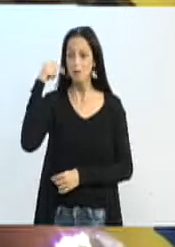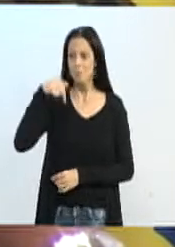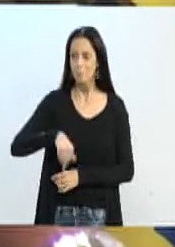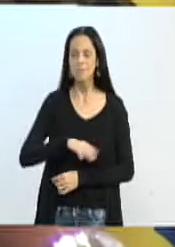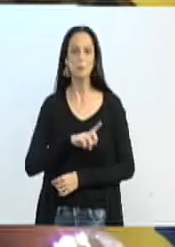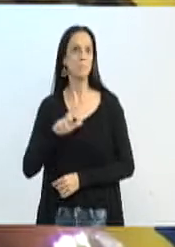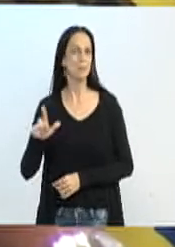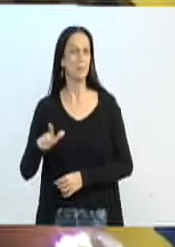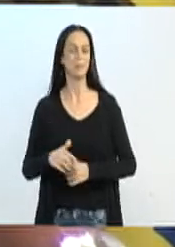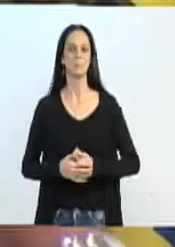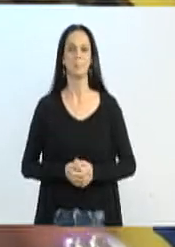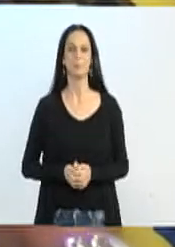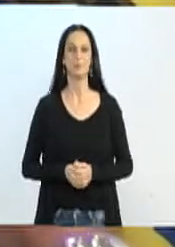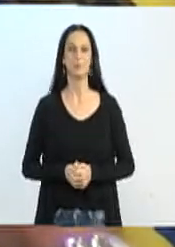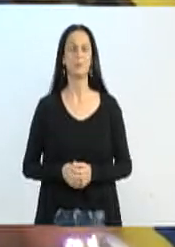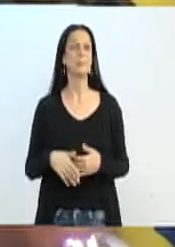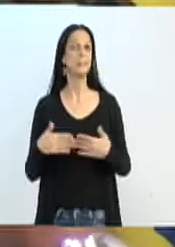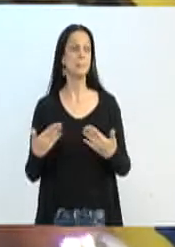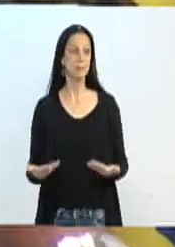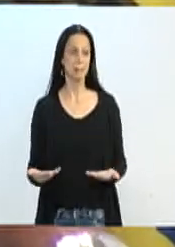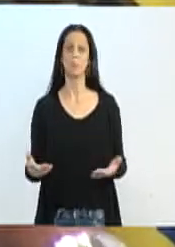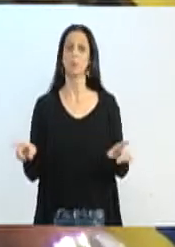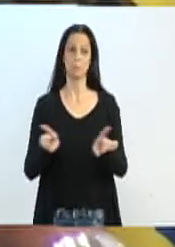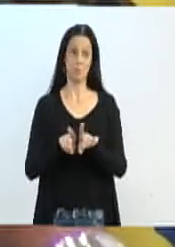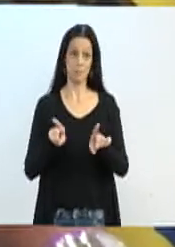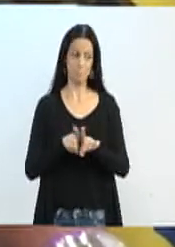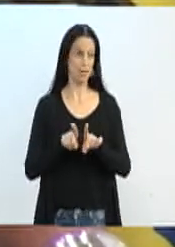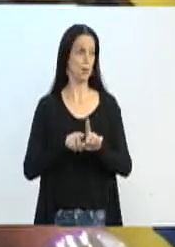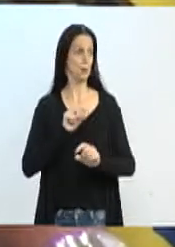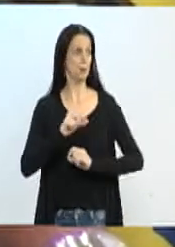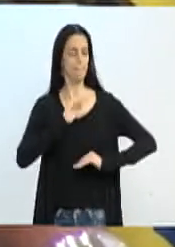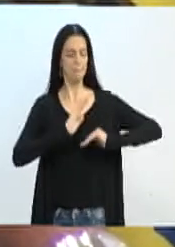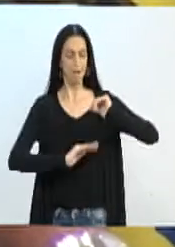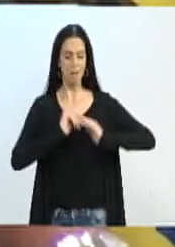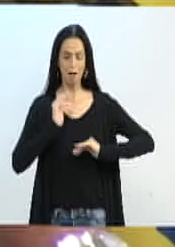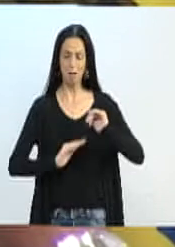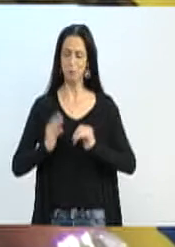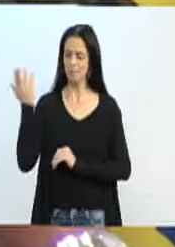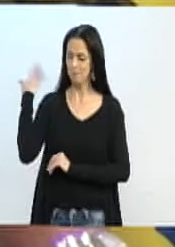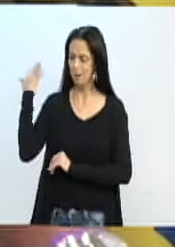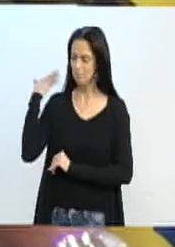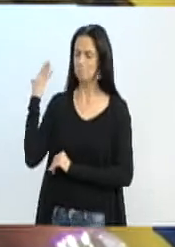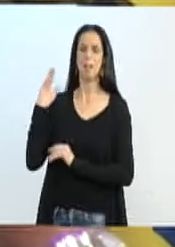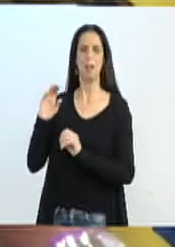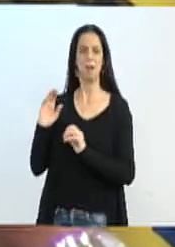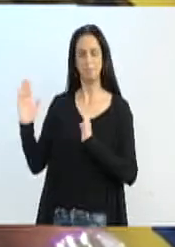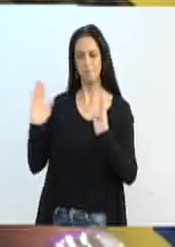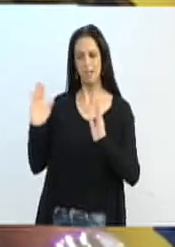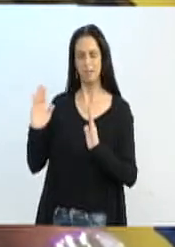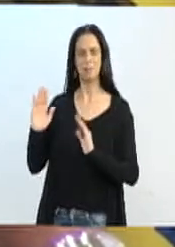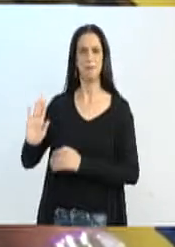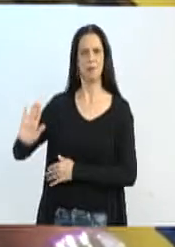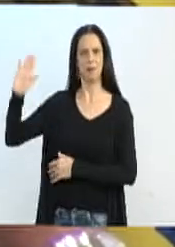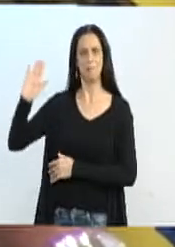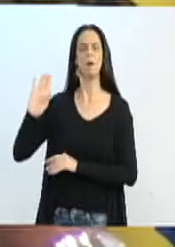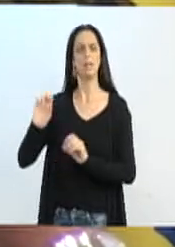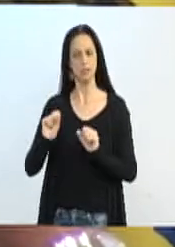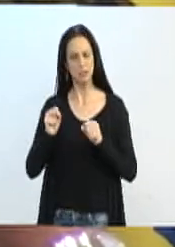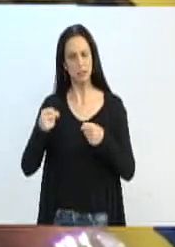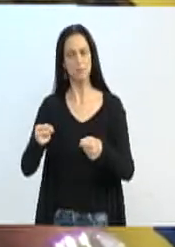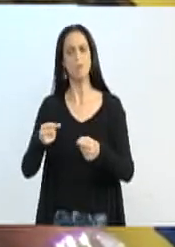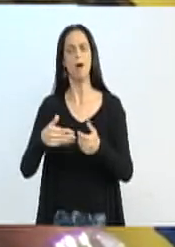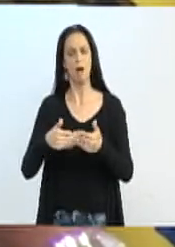blumenauense acima de tudo coloquei em prática tudo aquilo que defende campanha responsabilidade com o dinheiro